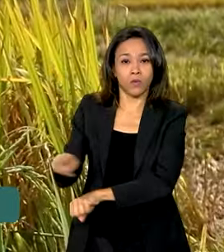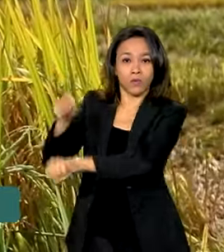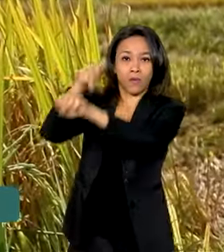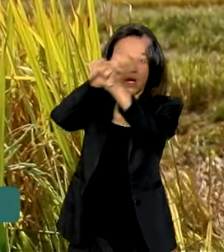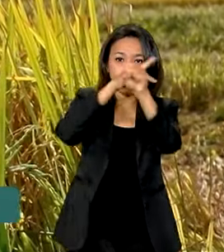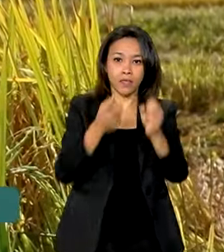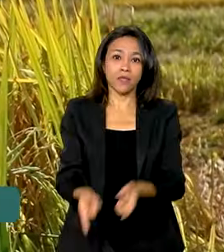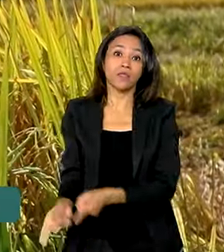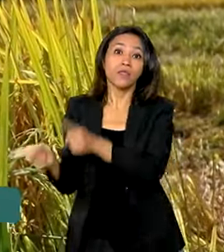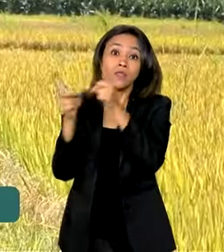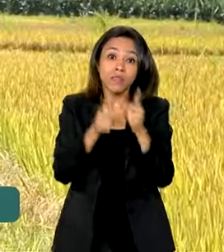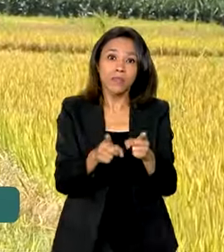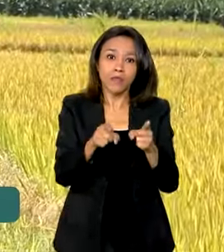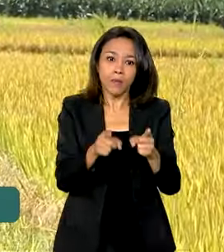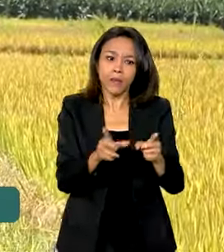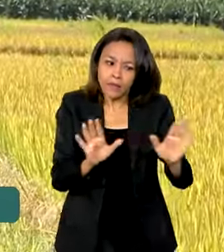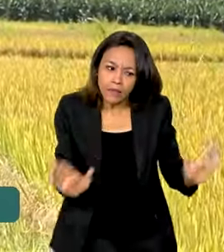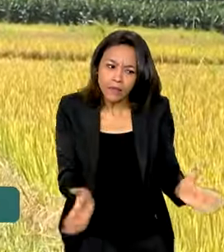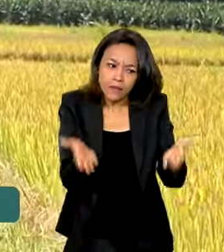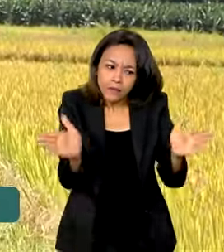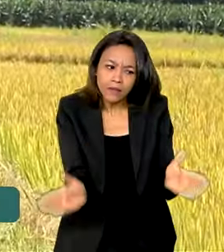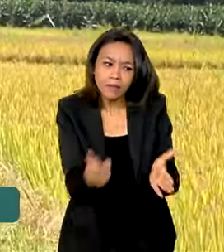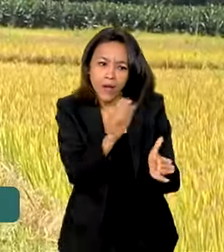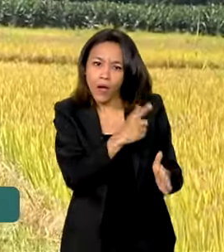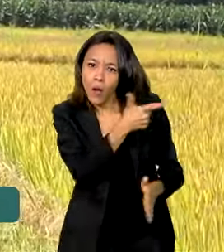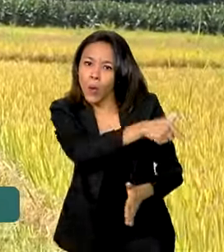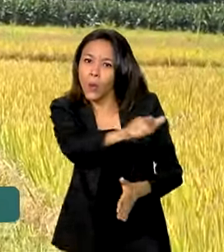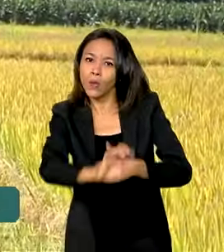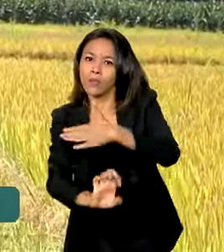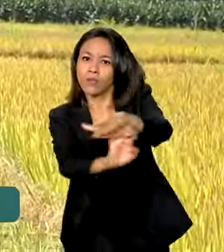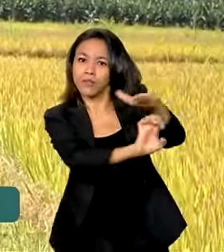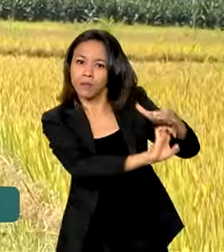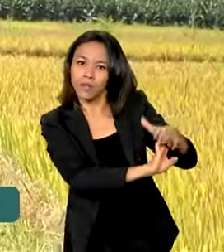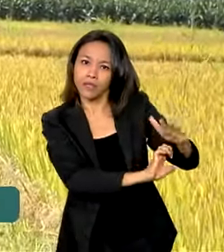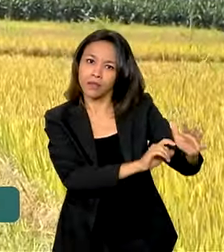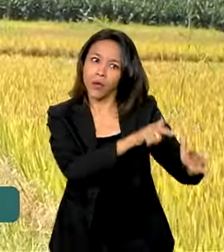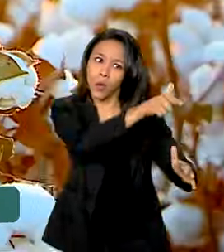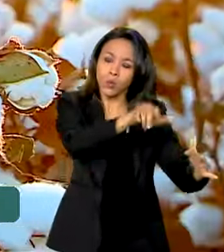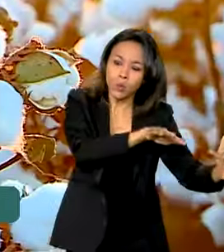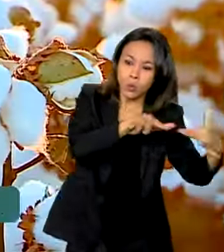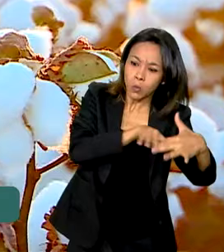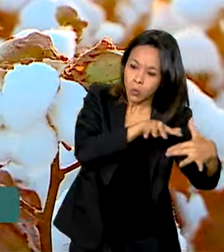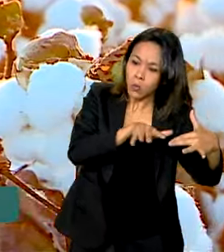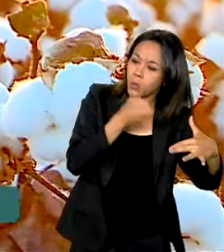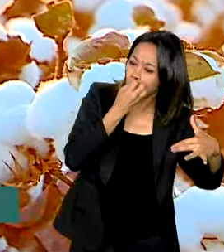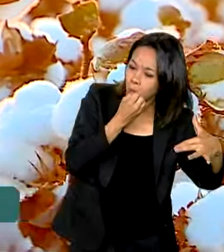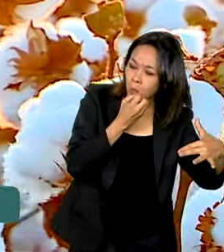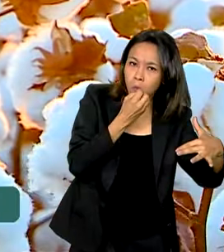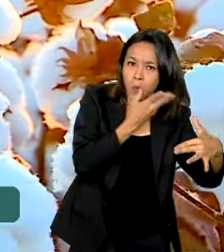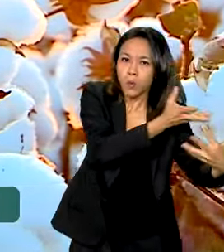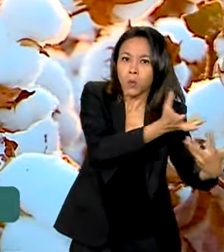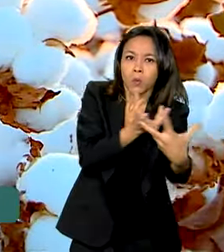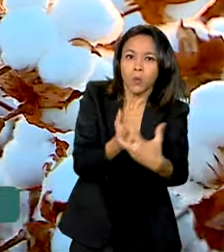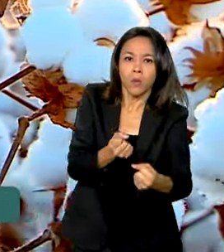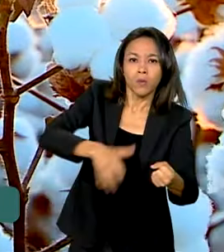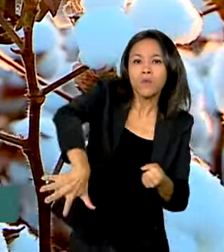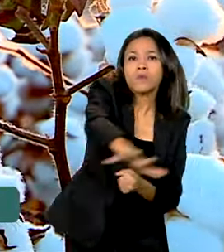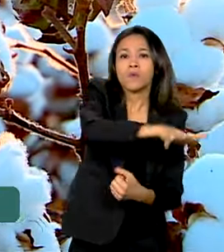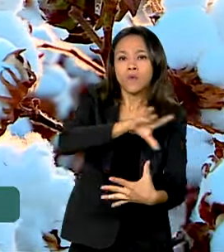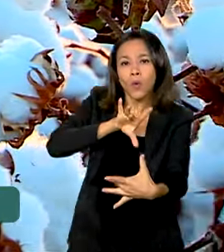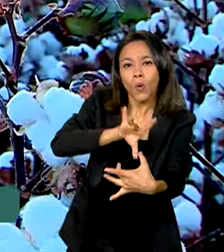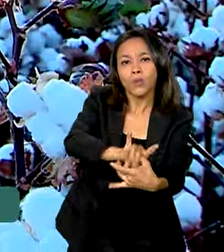além de animar quem já integra o mercado, estimula outros produtores rurais a entrar neste universo ou